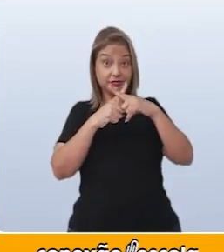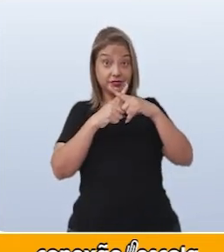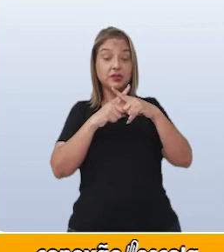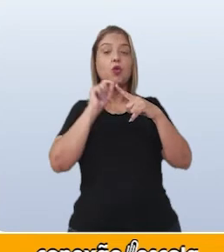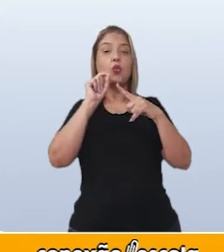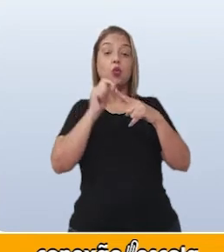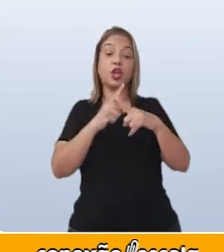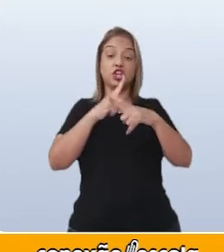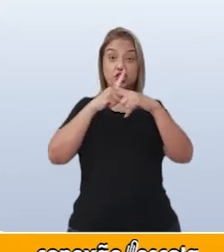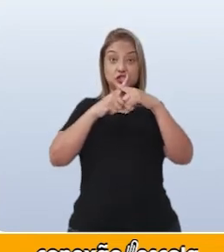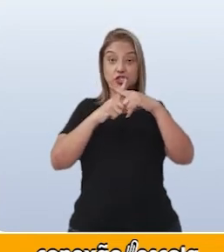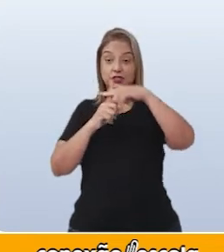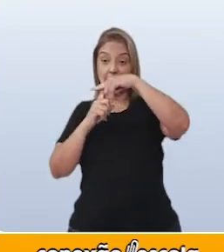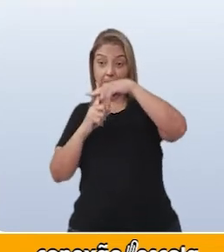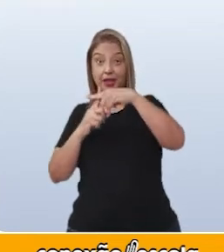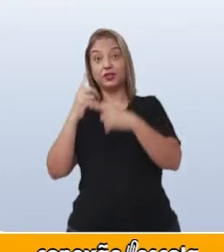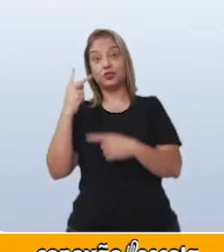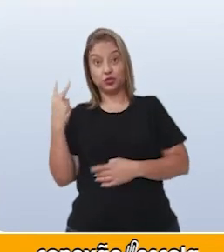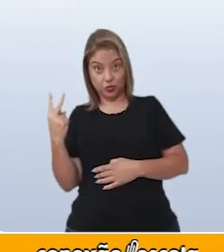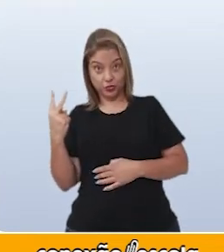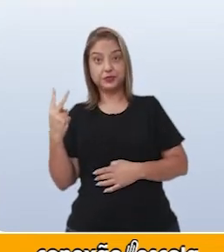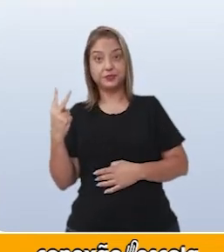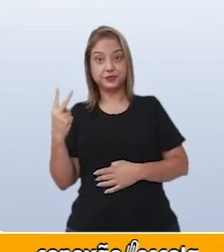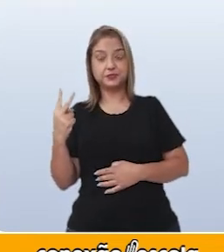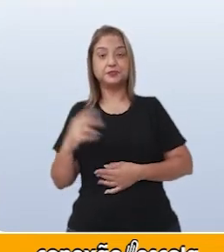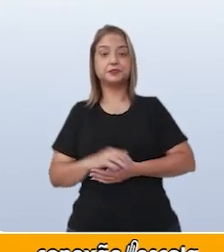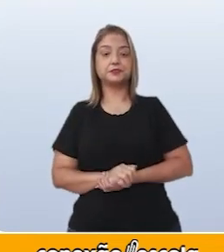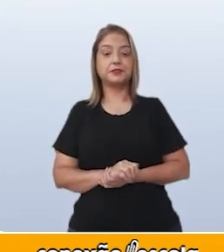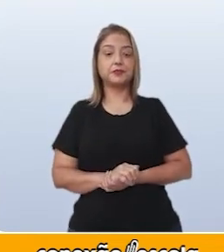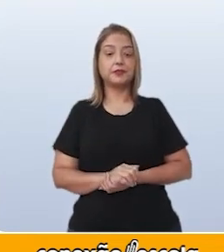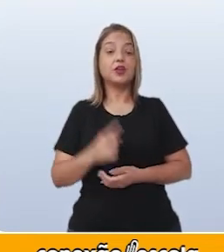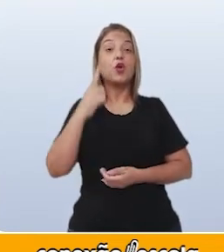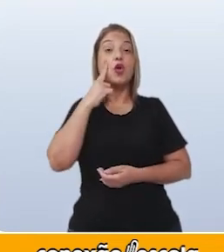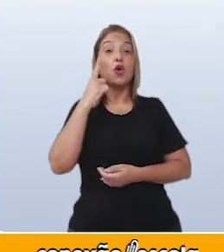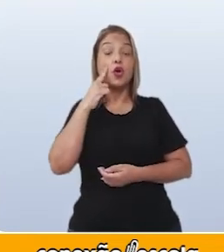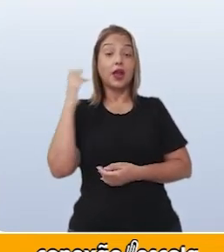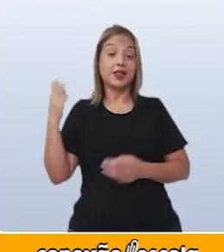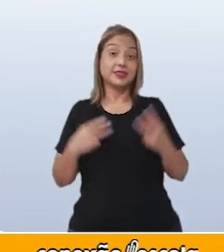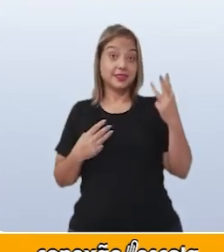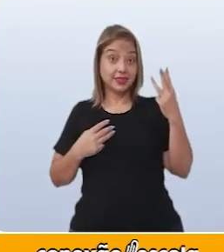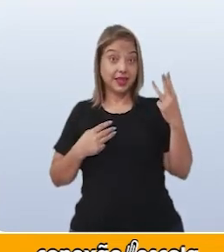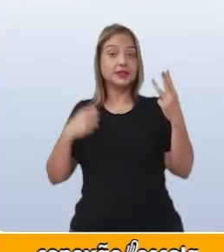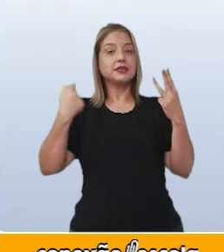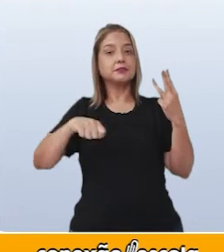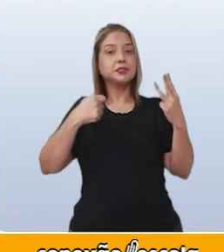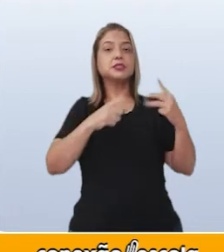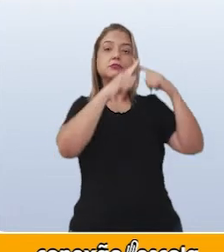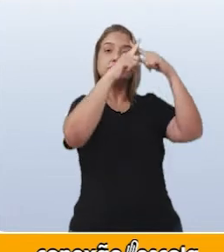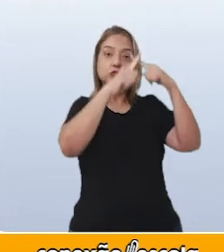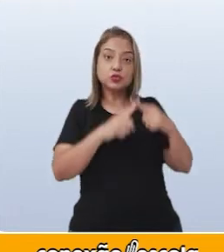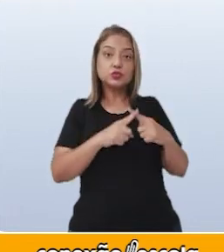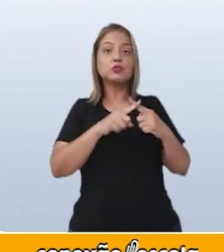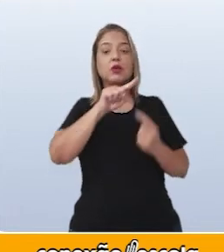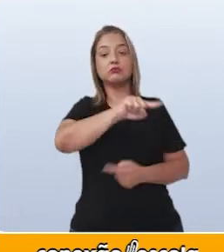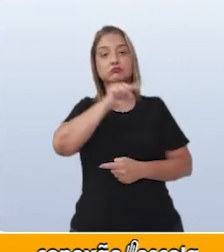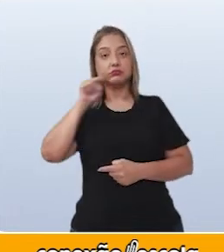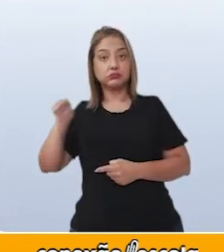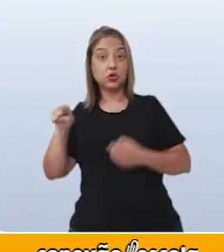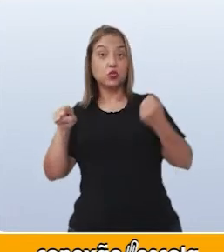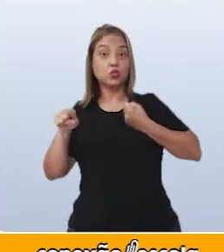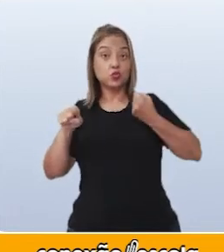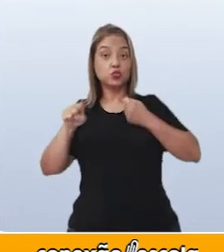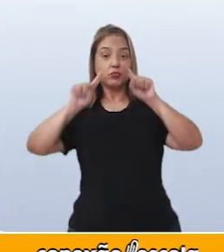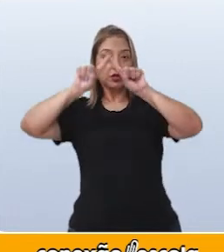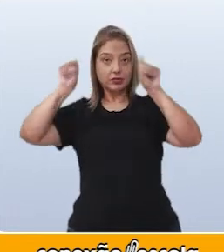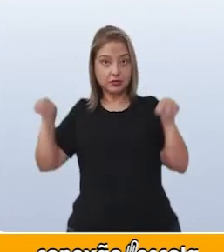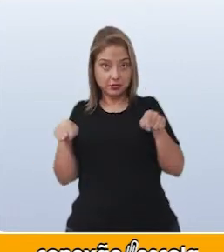x mais 2. A propriedade me diz que o 3 tem que multiplicar os dois termos que estão dentro